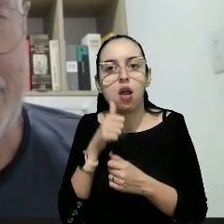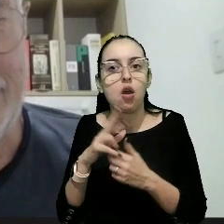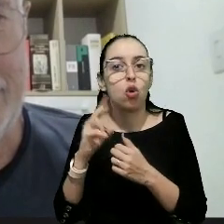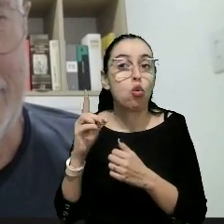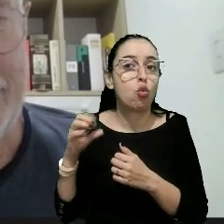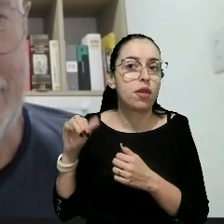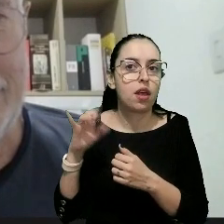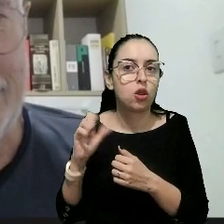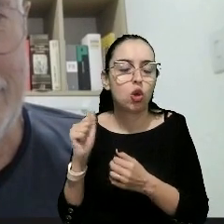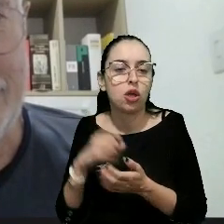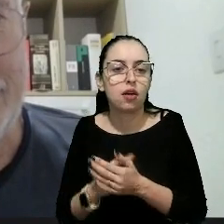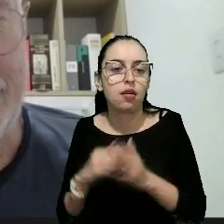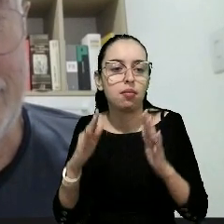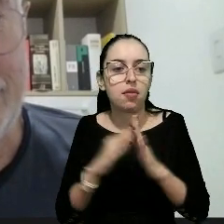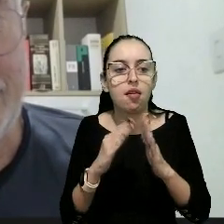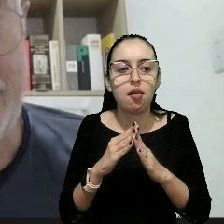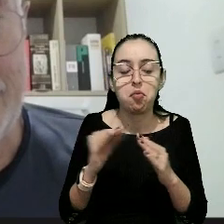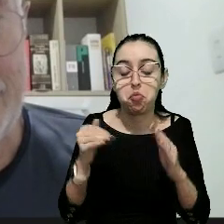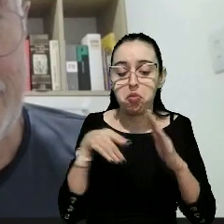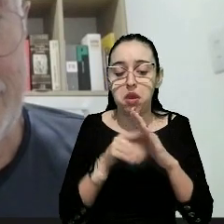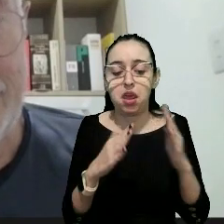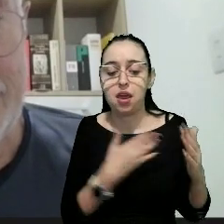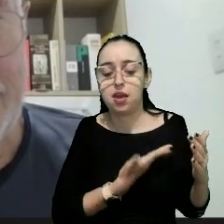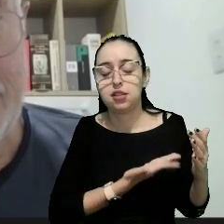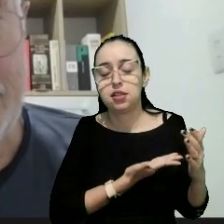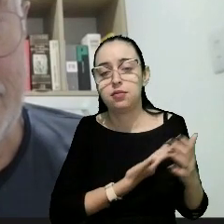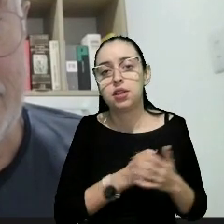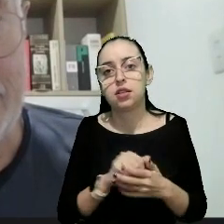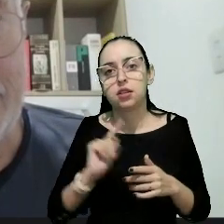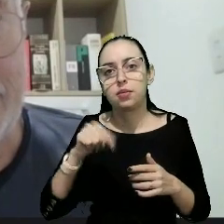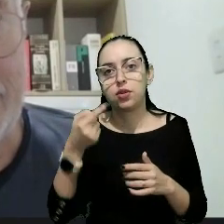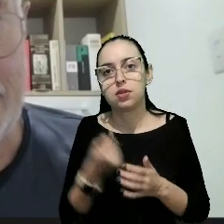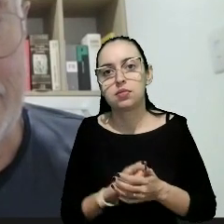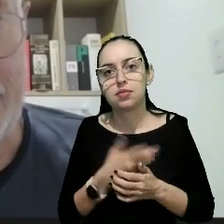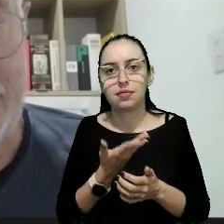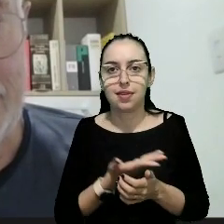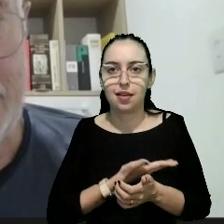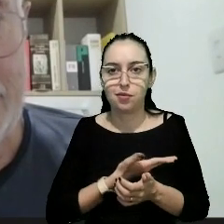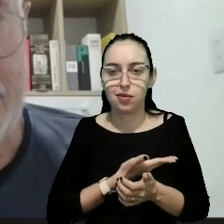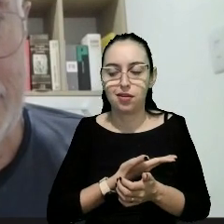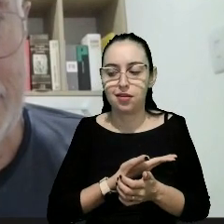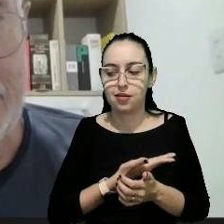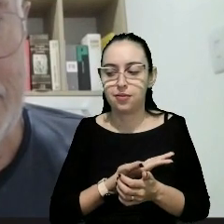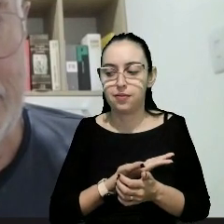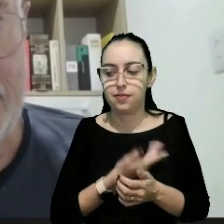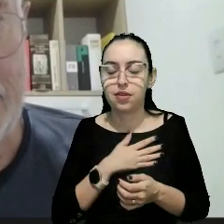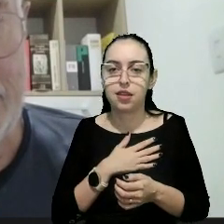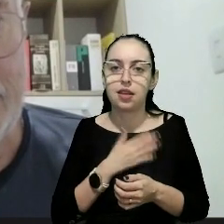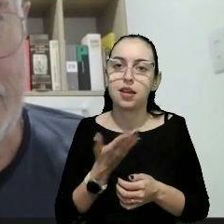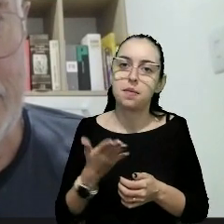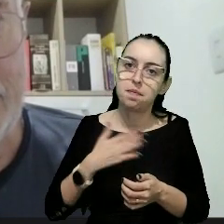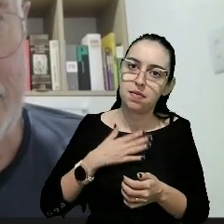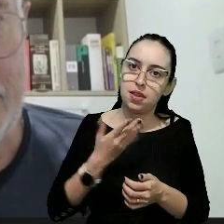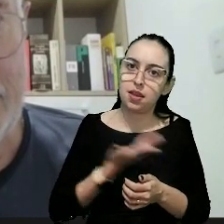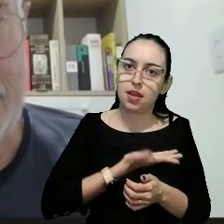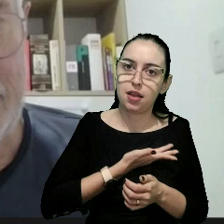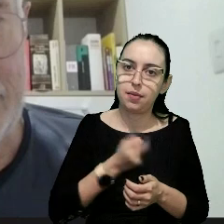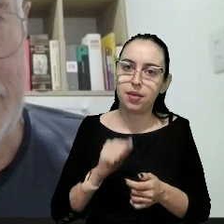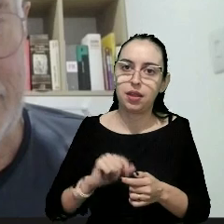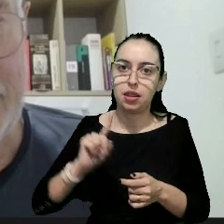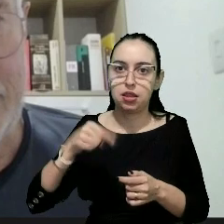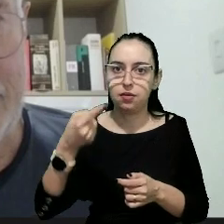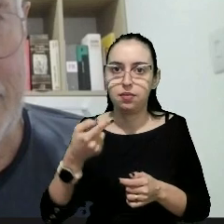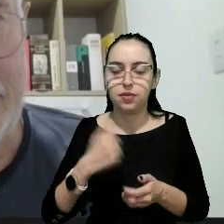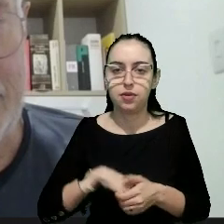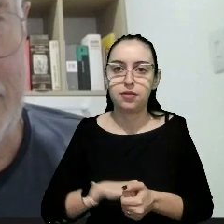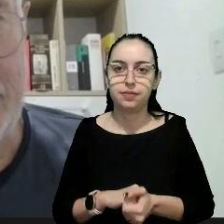contratar uma cuidadora, ou vou para uma casa assim, eu vou morar com as minhas amigas. Em seguida, elas falam: minhas amigas, quem vai